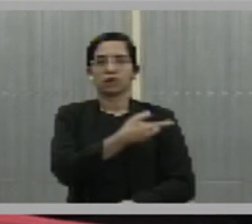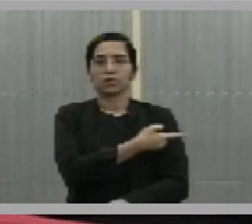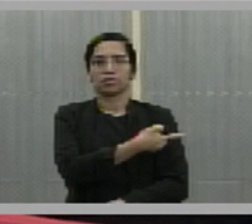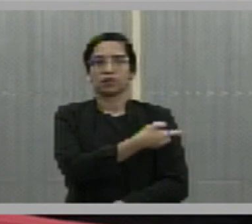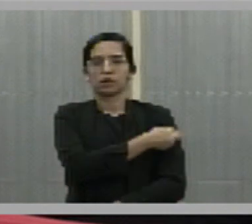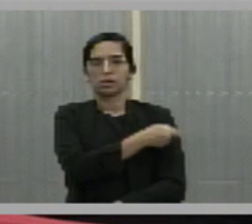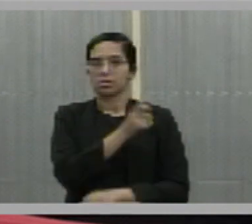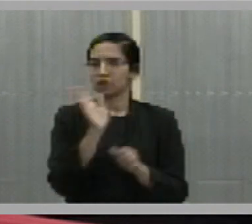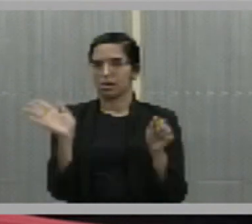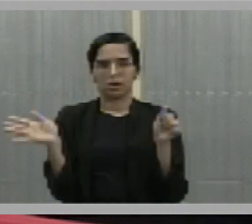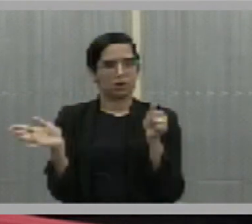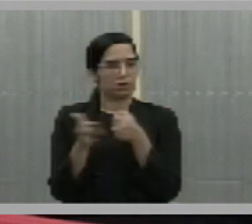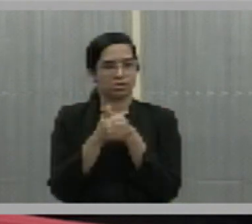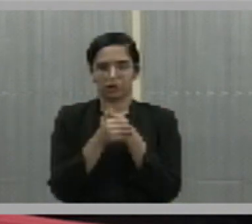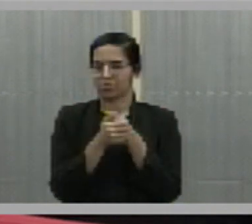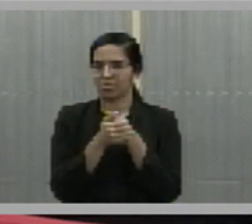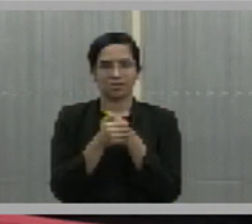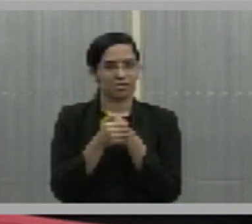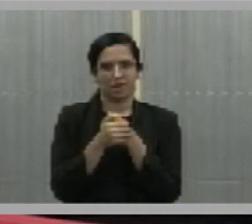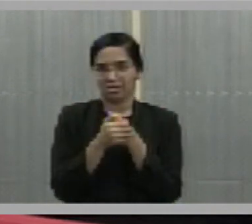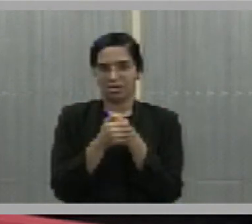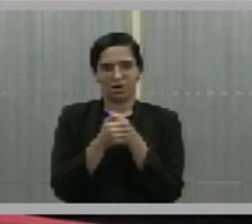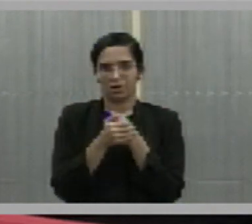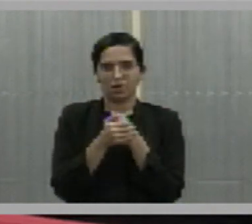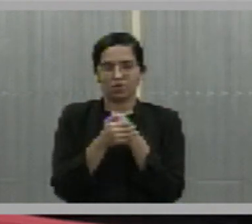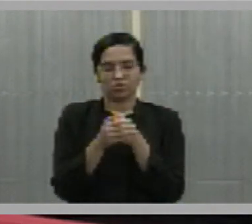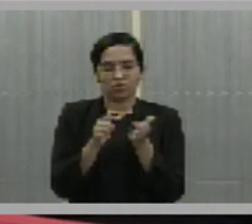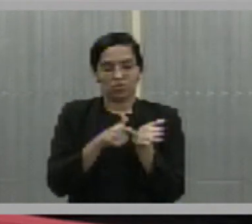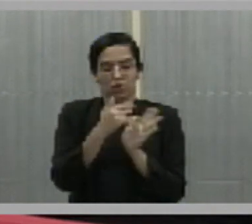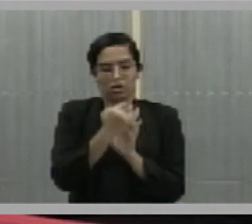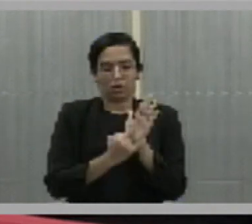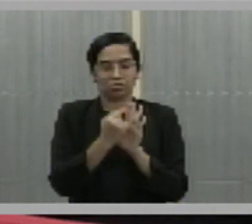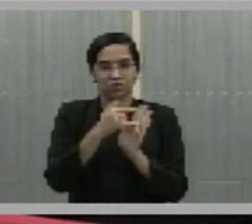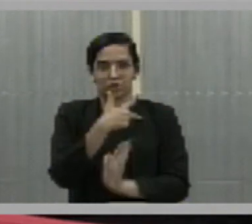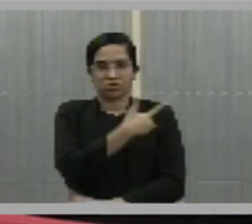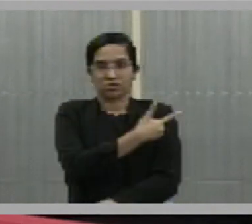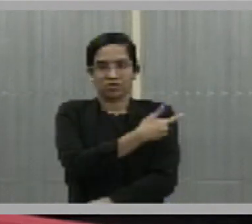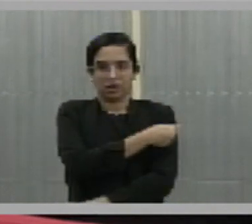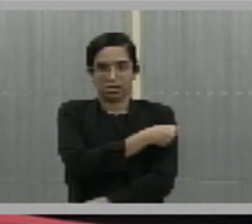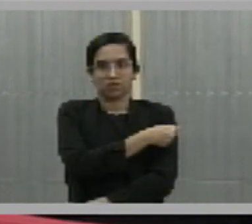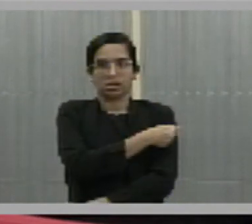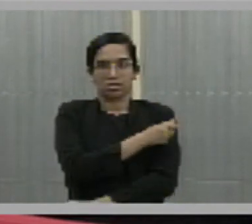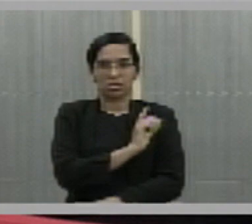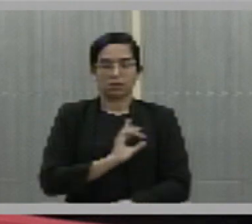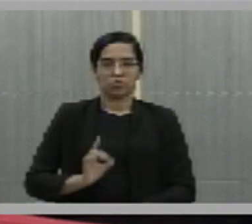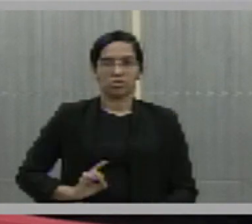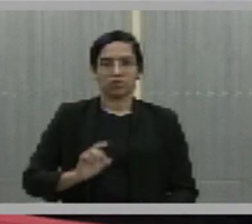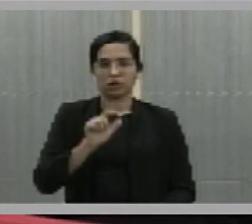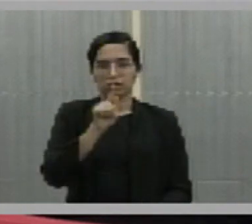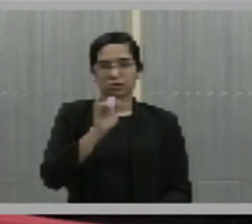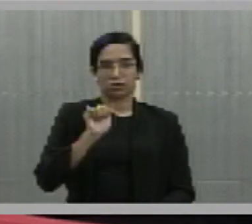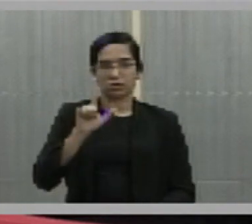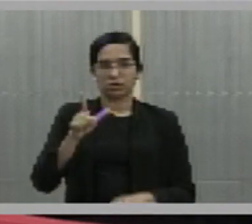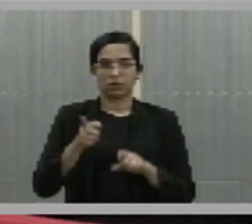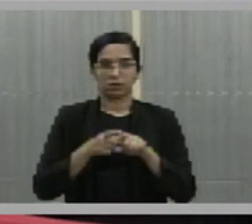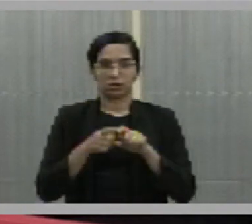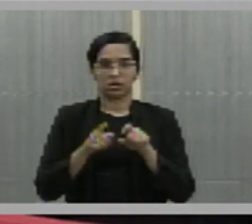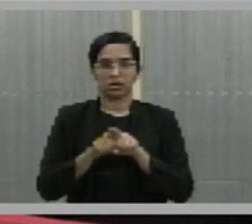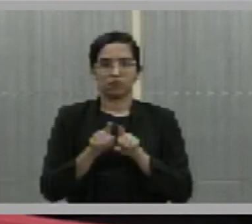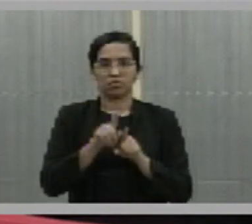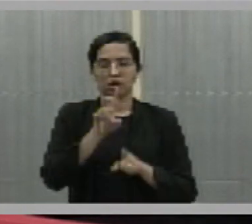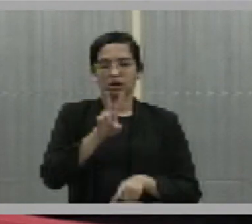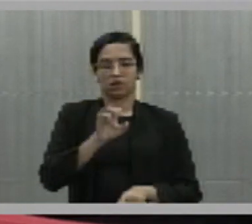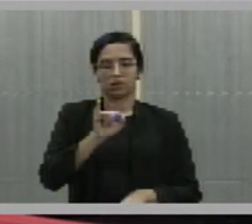não escondeu o seu cartão de vacina. Deputado Gil Carlos, que é médico, deputado doutor Vinícius aqui também, que é